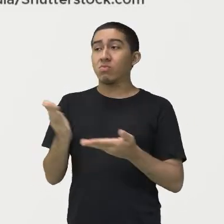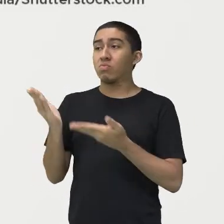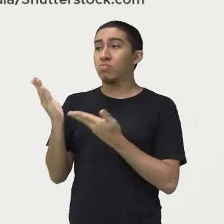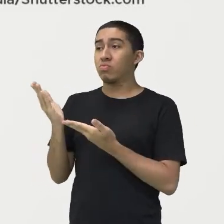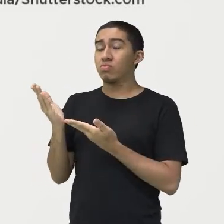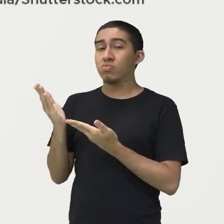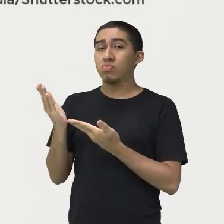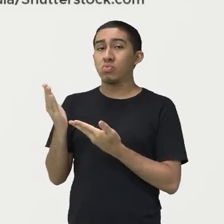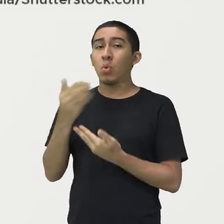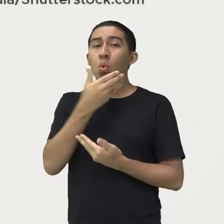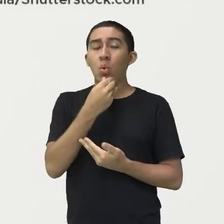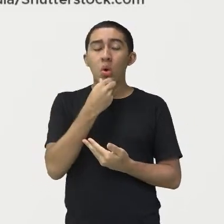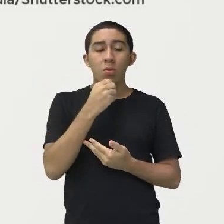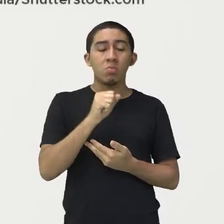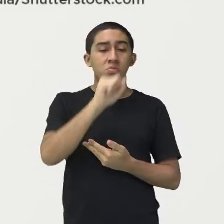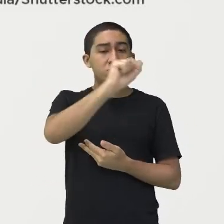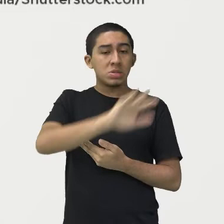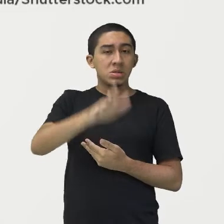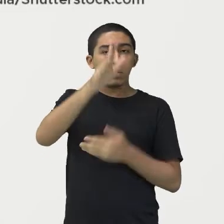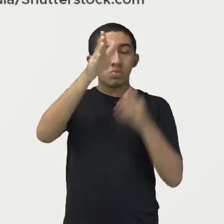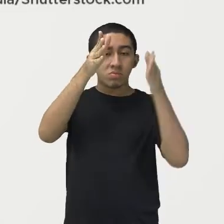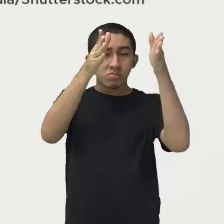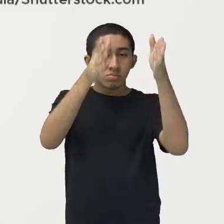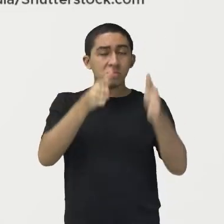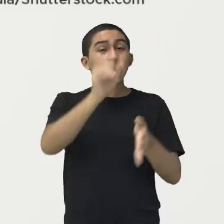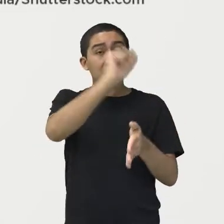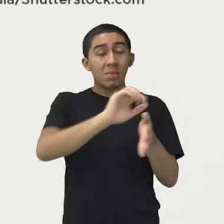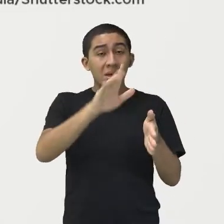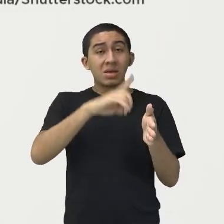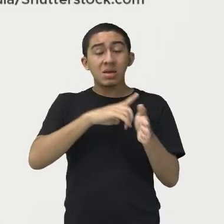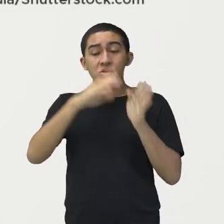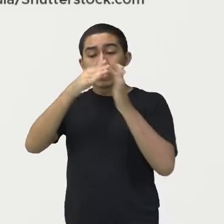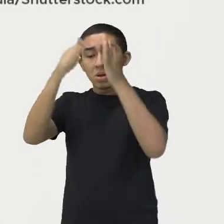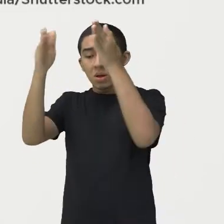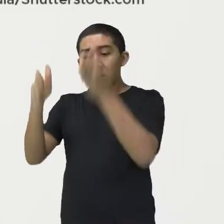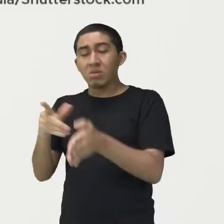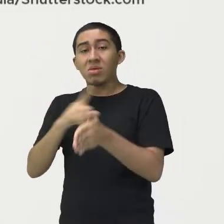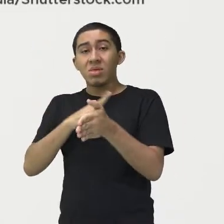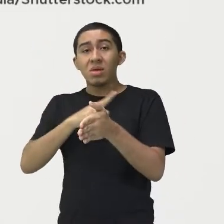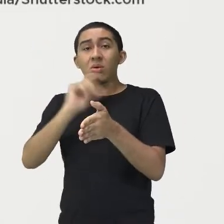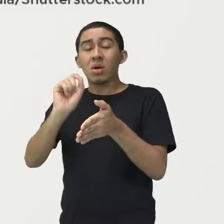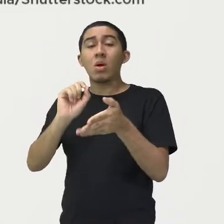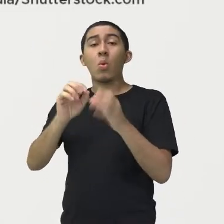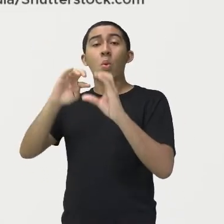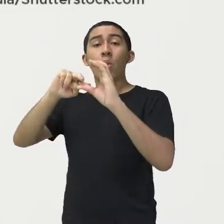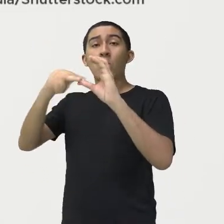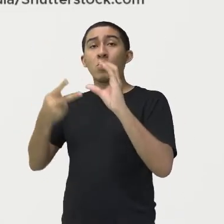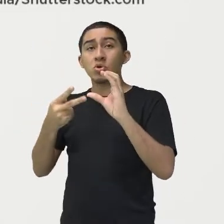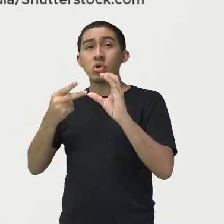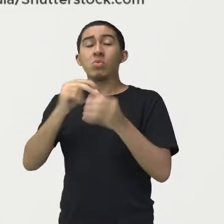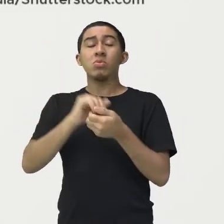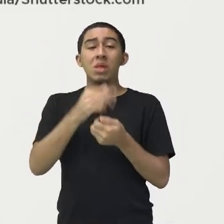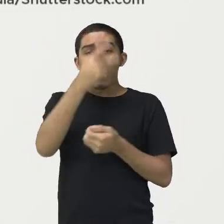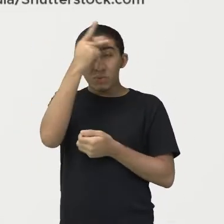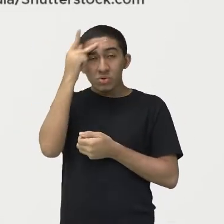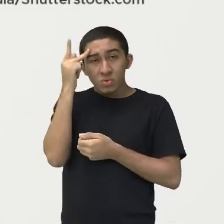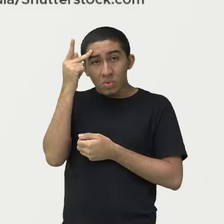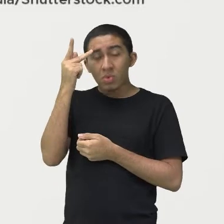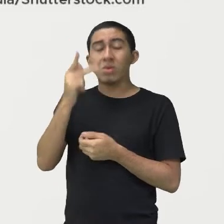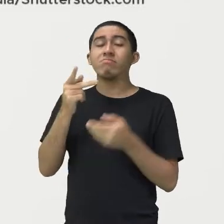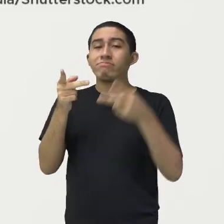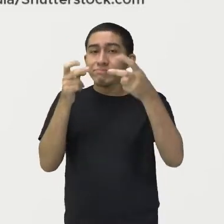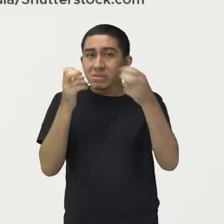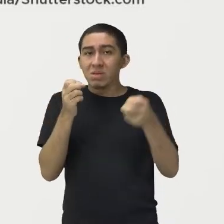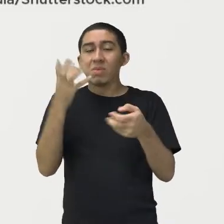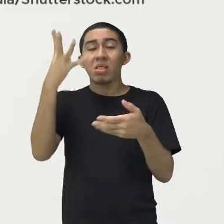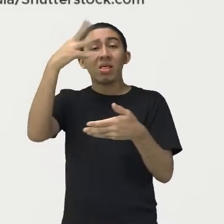o cariótipo, que é mostrando o jogo de cromossomos dessa pessoa, da síndrome, que está